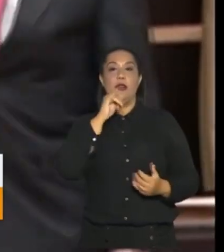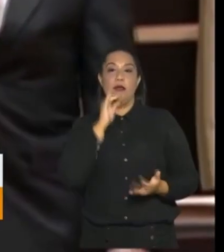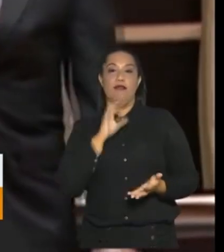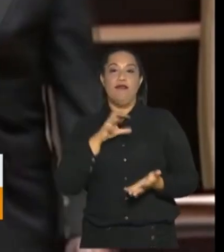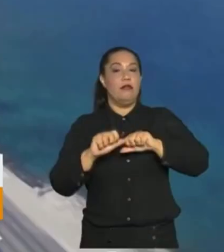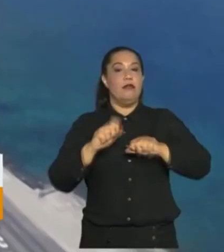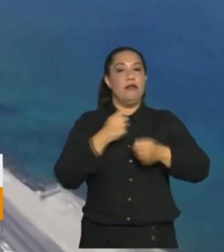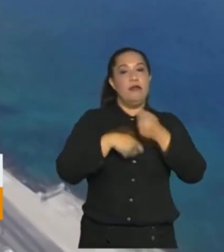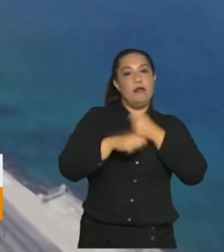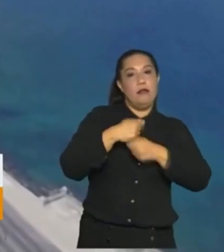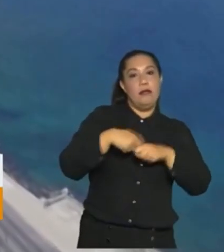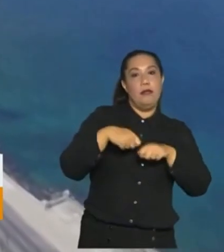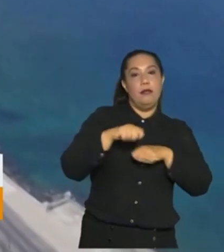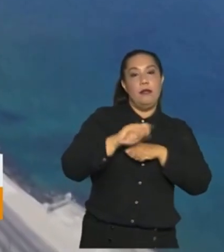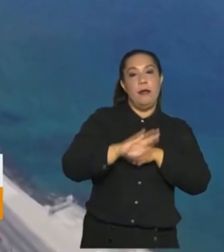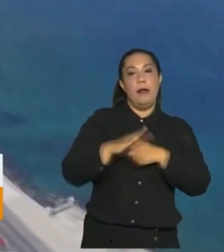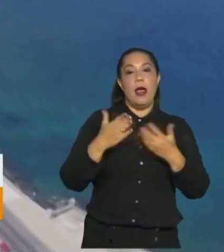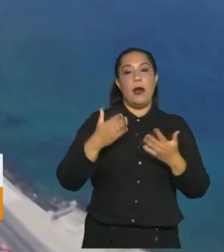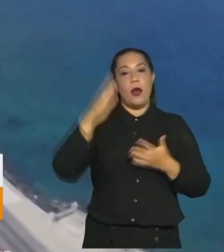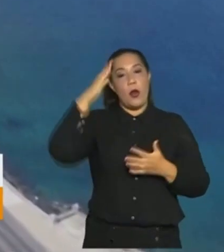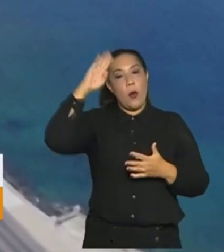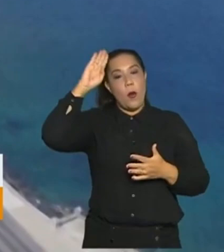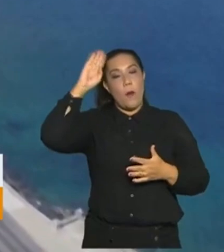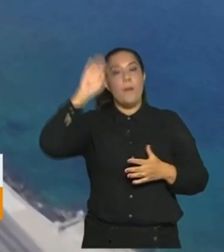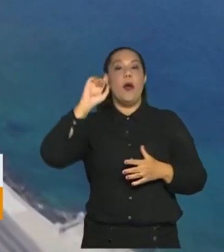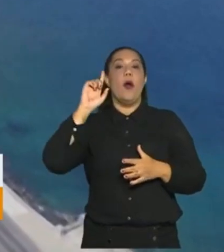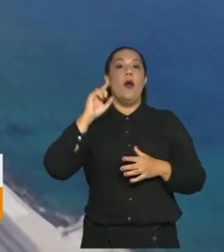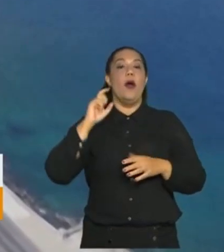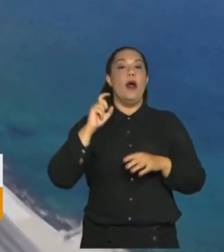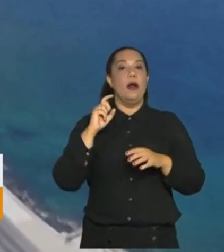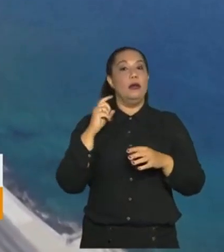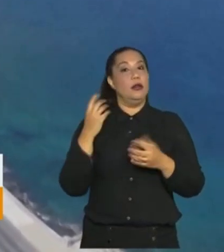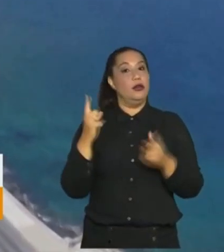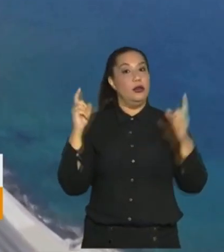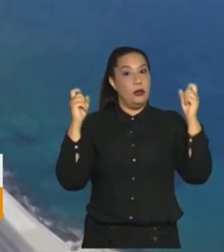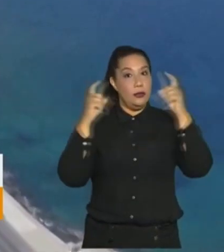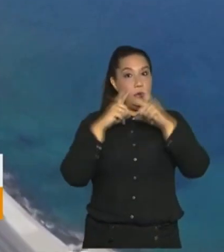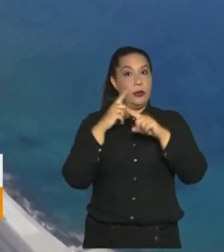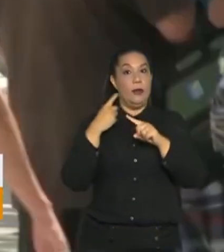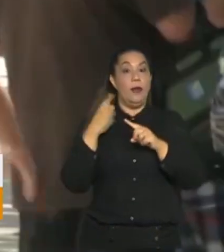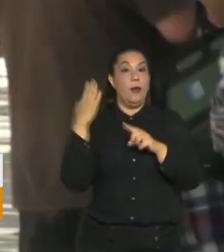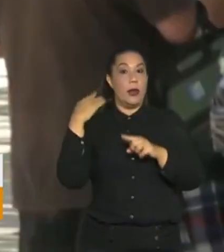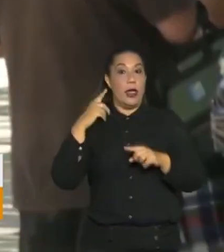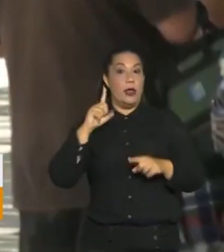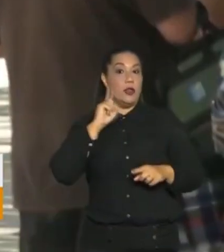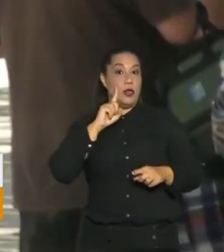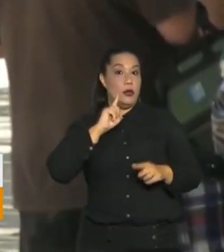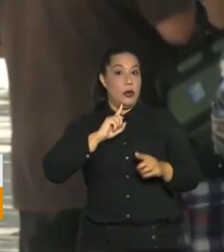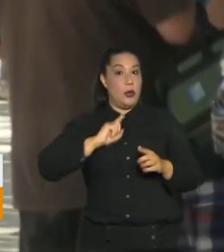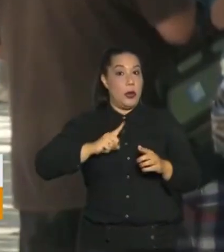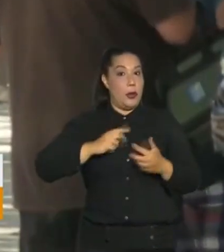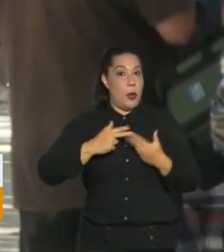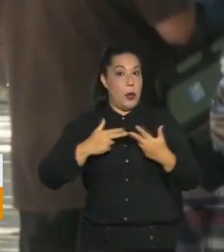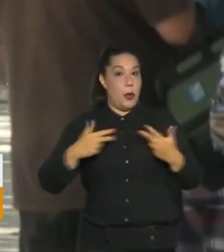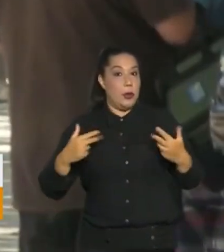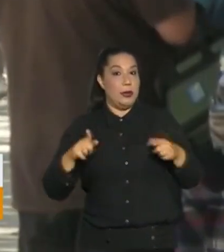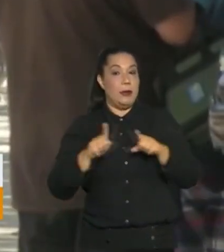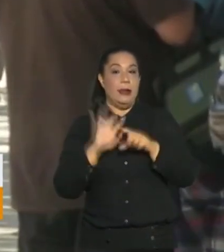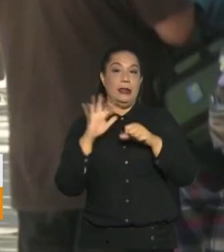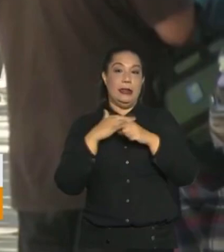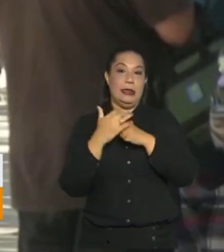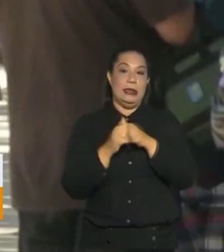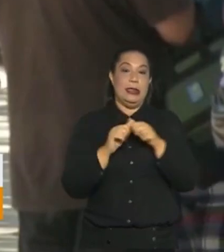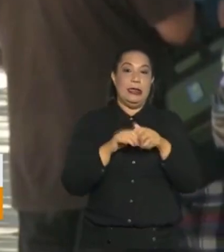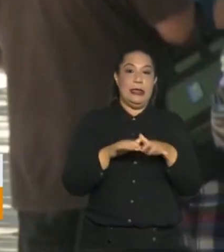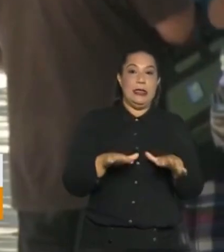acrescentou que os Estados Unidos ignoram e desrespeitam a comunidade internacional ao manter